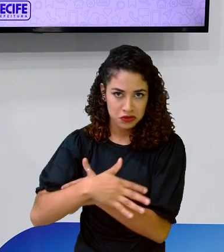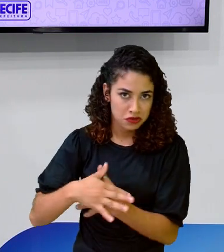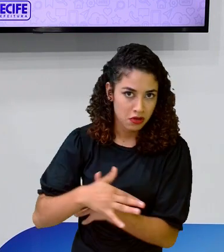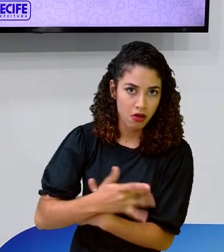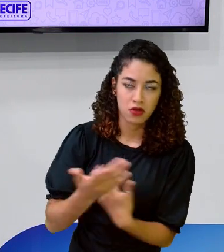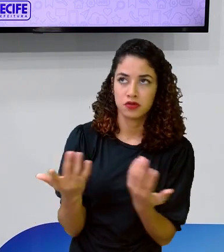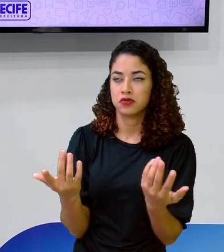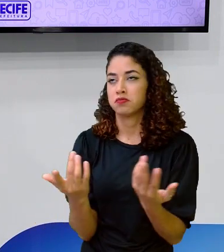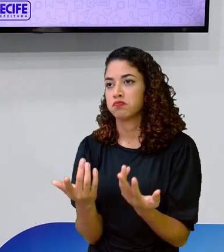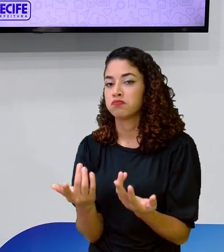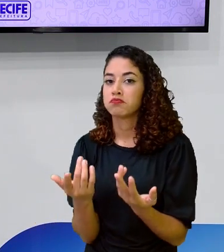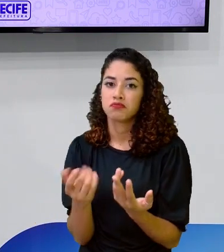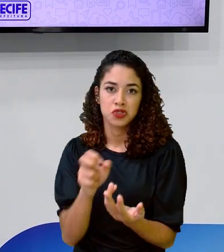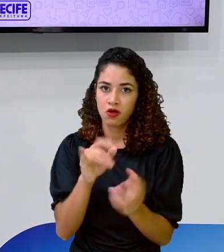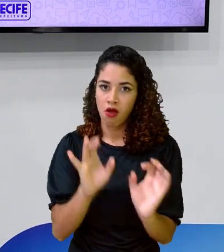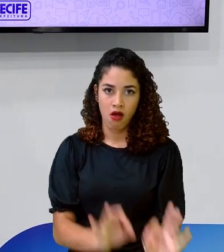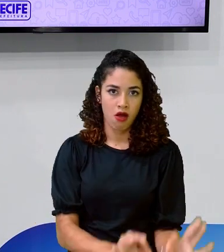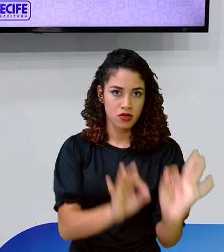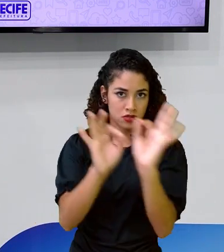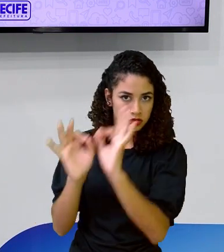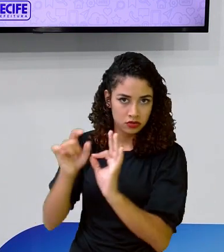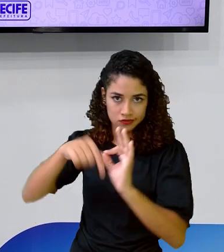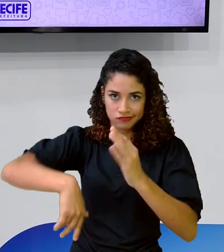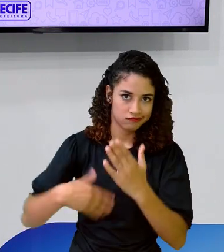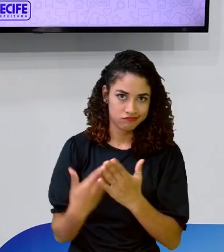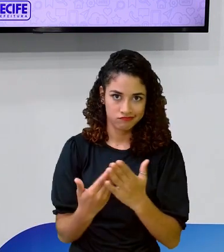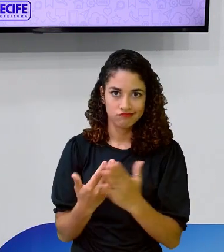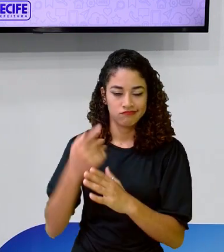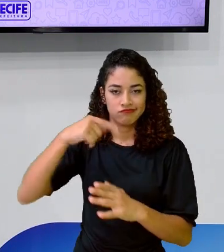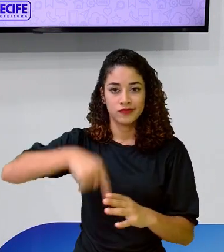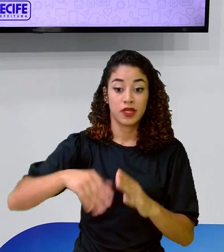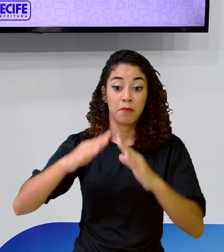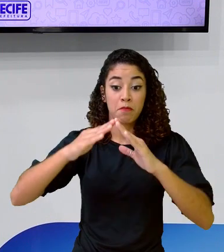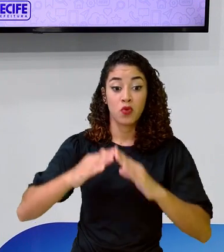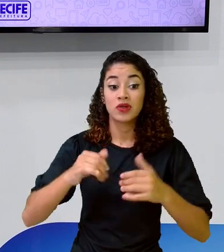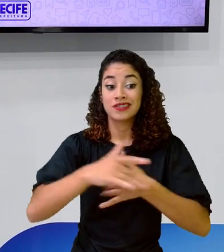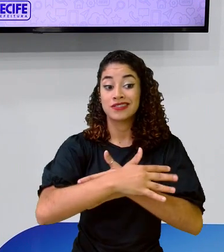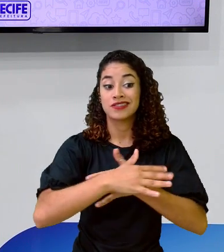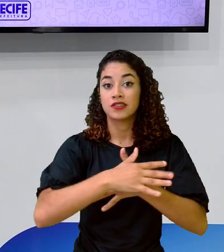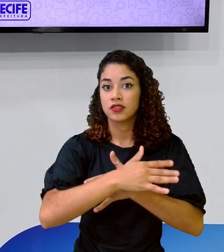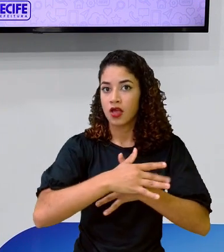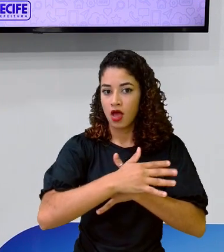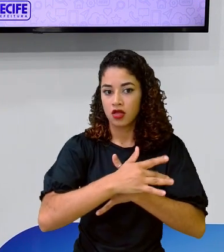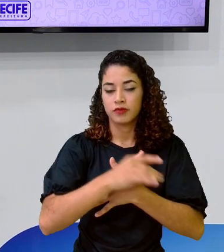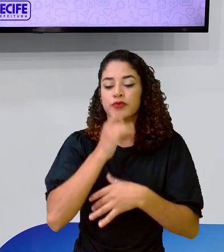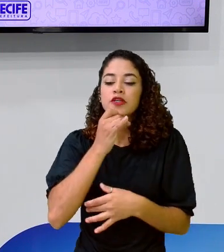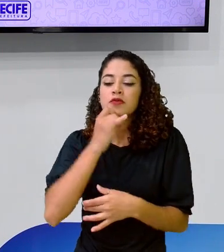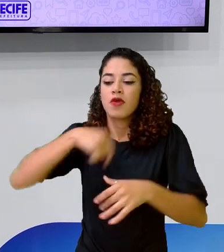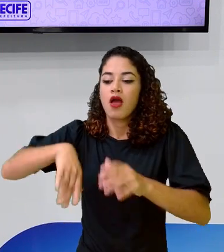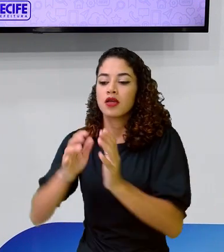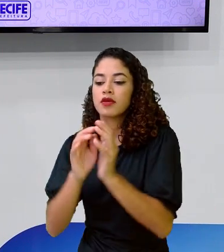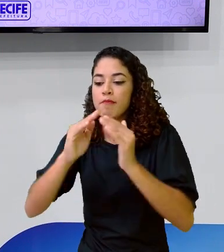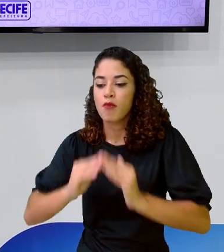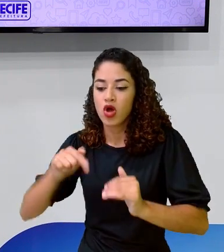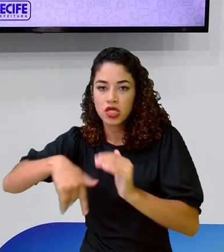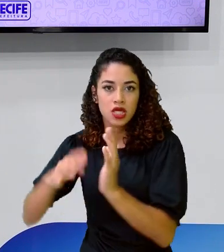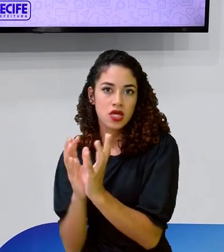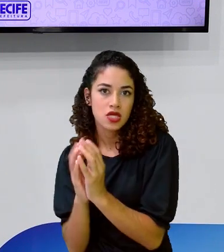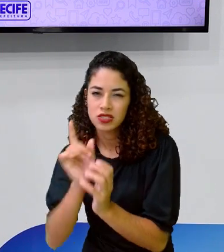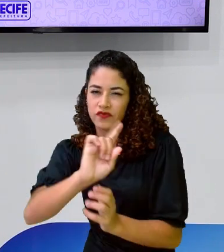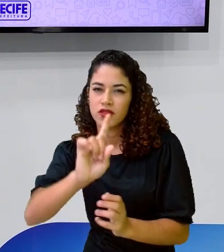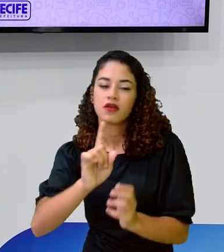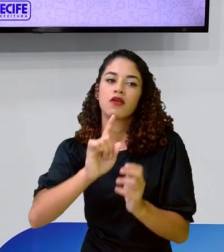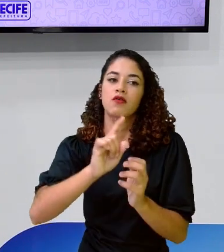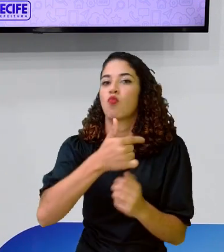se você que está assistindo a esta aula, mora em uma cidade diferente, que não seja a cidade do Recife. Então, tem